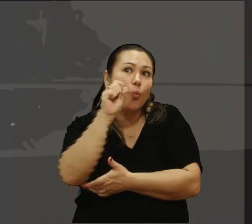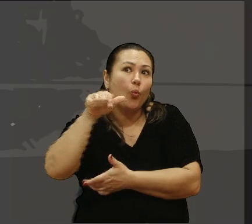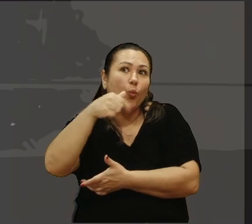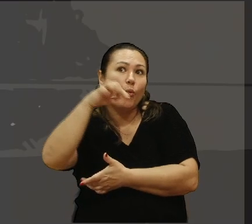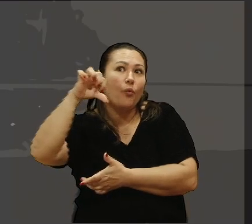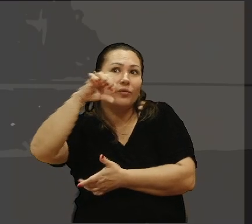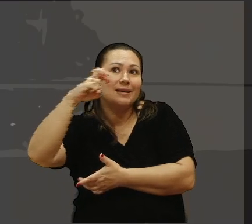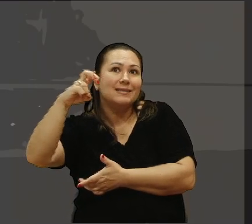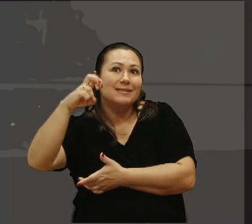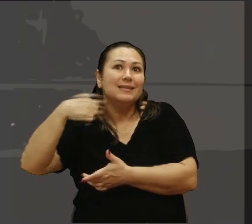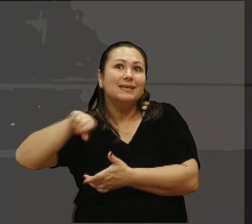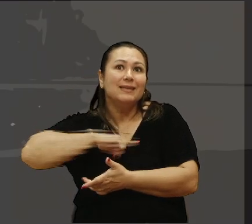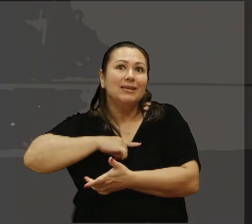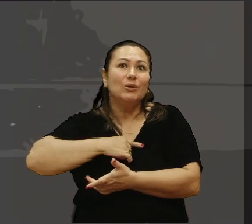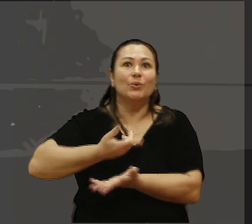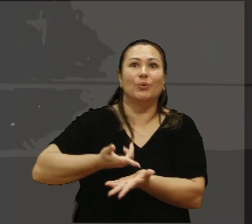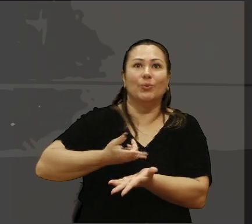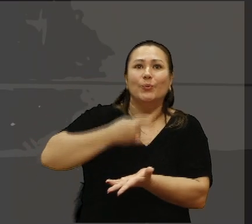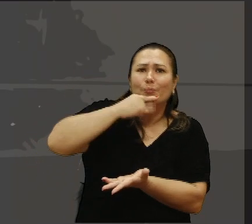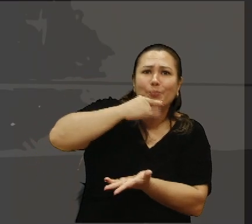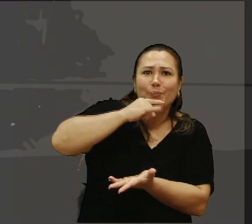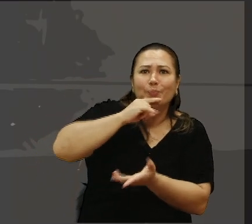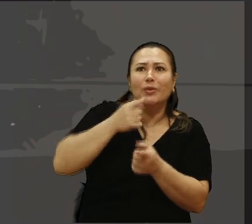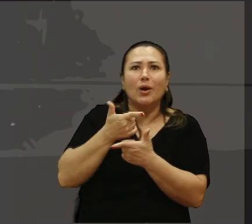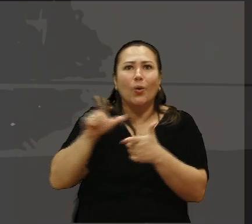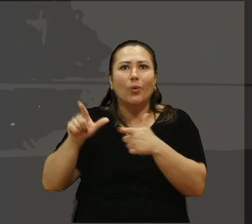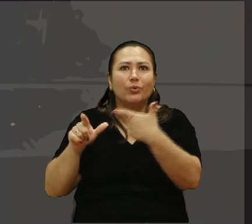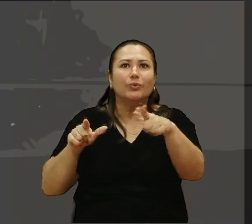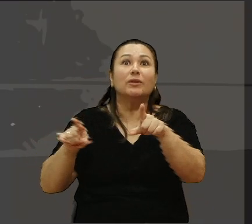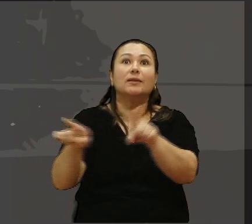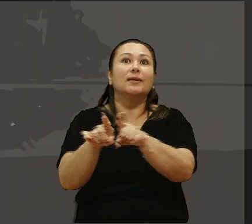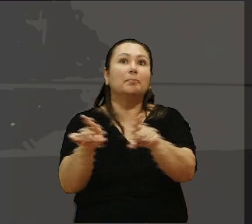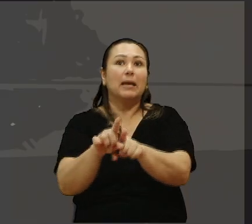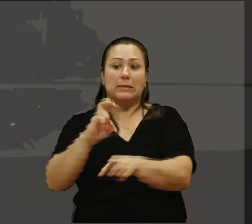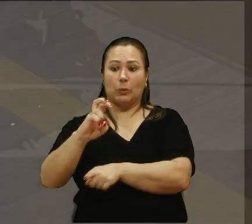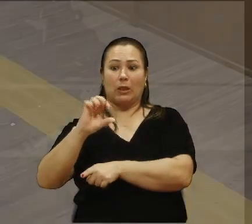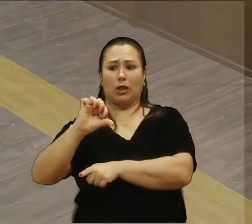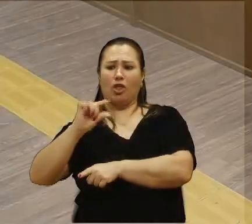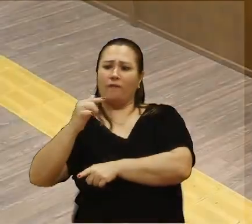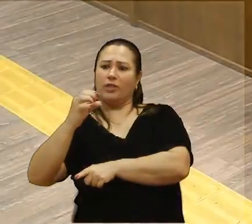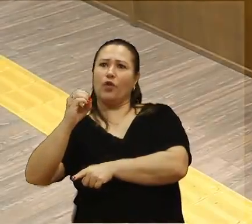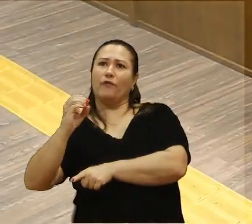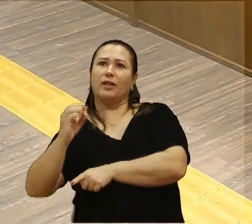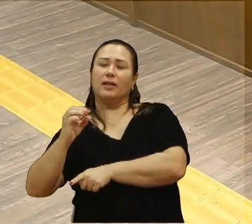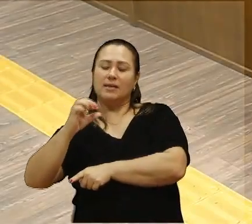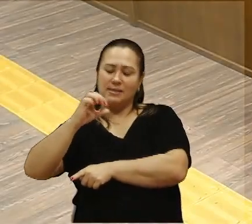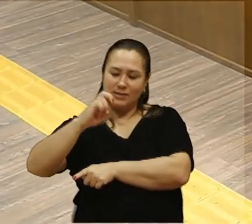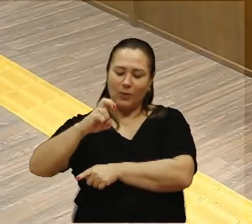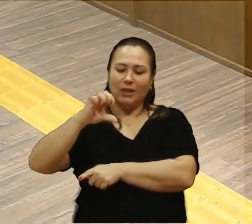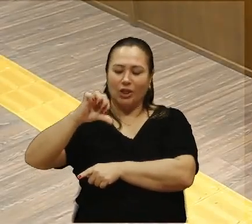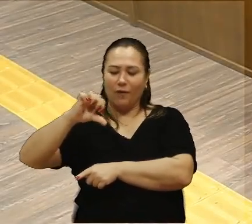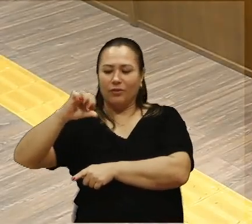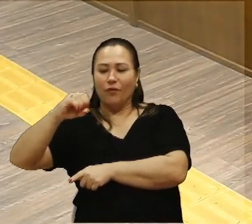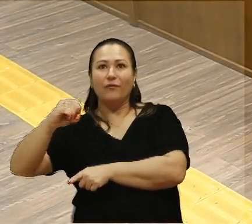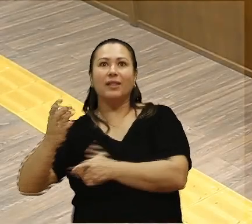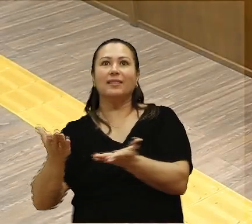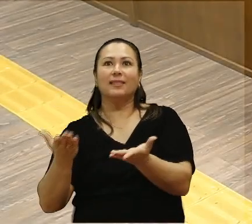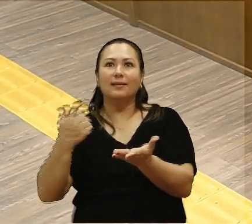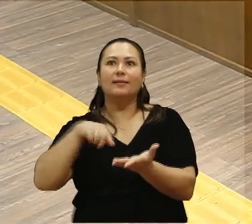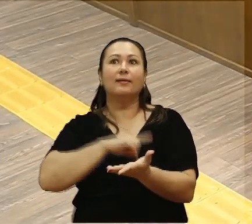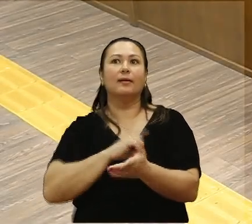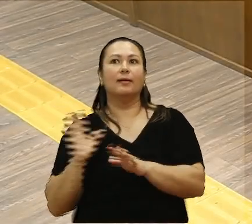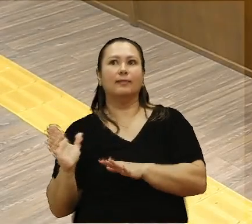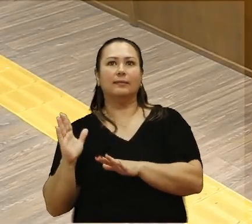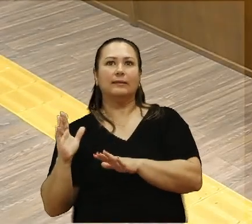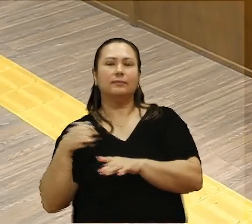18,95. Undenberg, para o pessoal que Questão joga de ordem, tudo, presidente. R$ 59,90. Não consegue ouvir, o vereador Capitão Ramon não consegue Uma ouvir. parte. Só um minutinho,